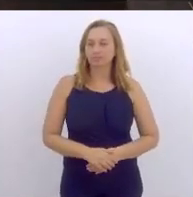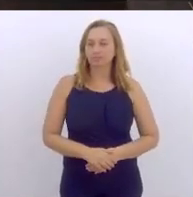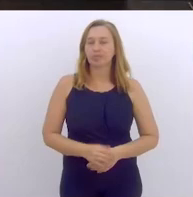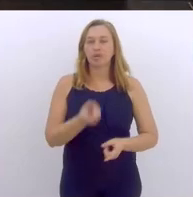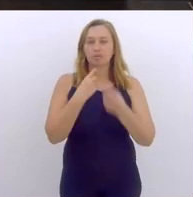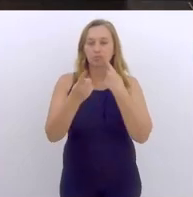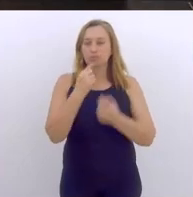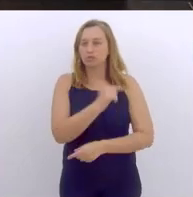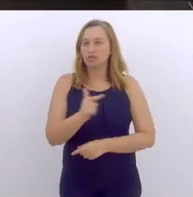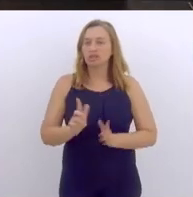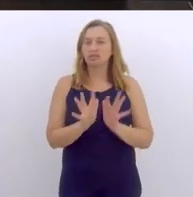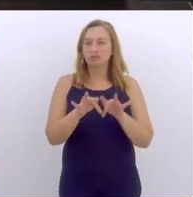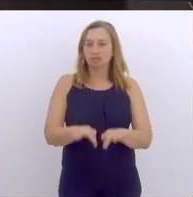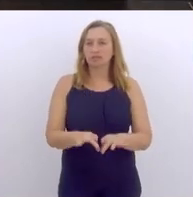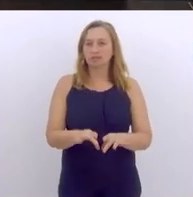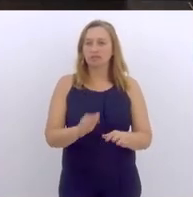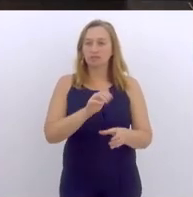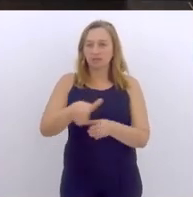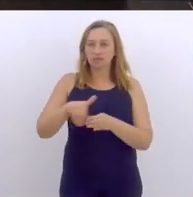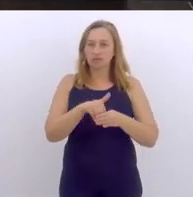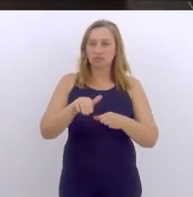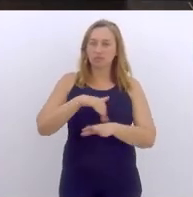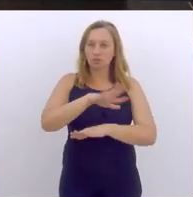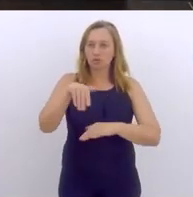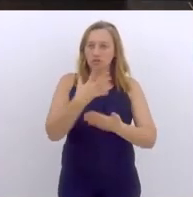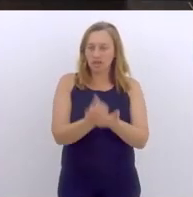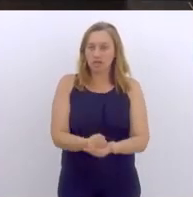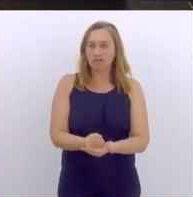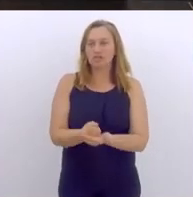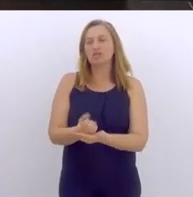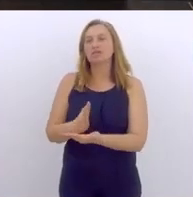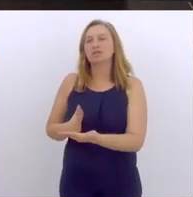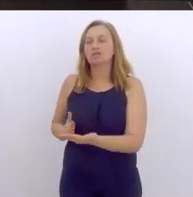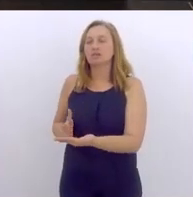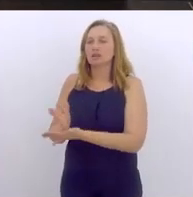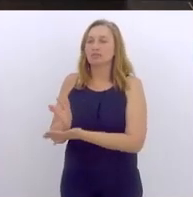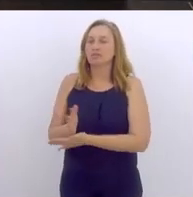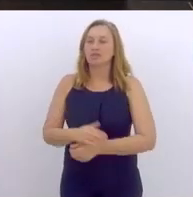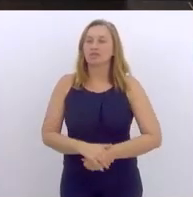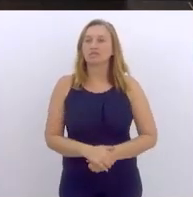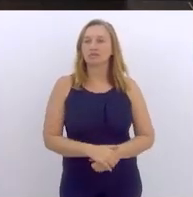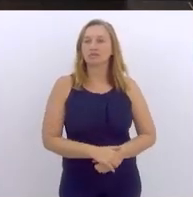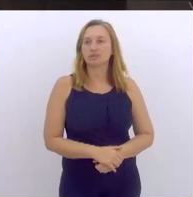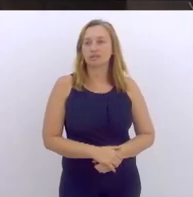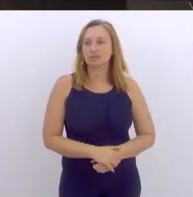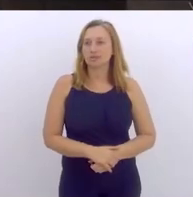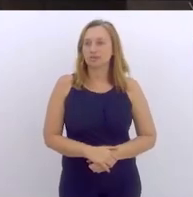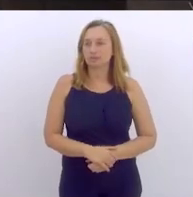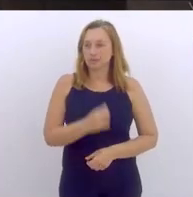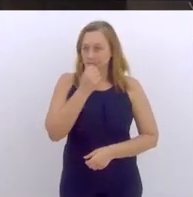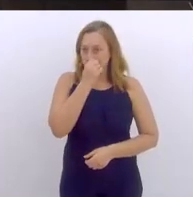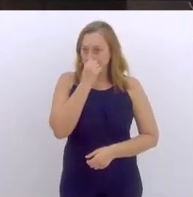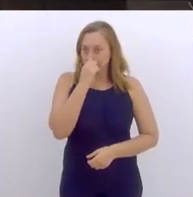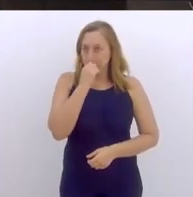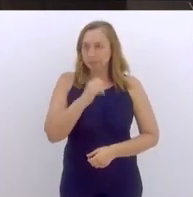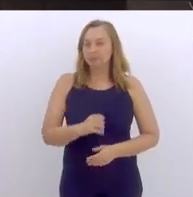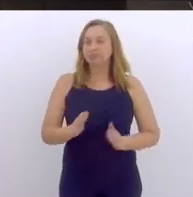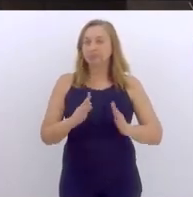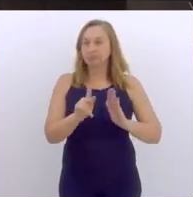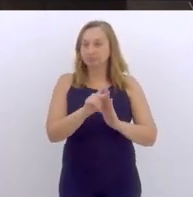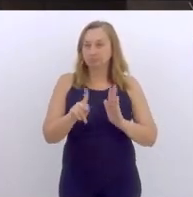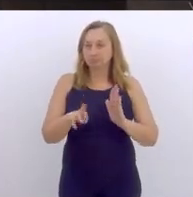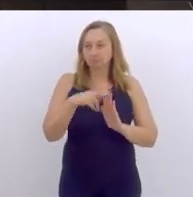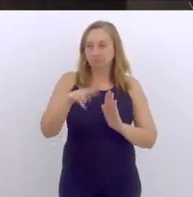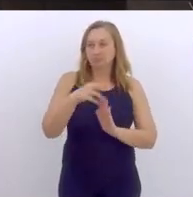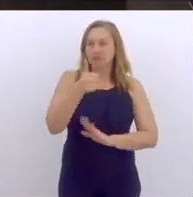Em discussão, não havendo que queira discutir, encerrada a discussão, em votação, os senhores que aprovam permaneçam como estão aprovados, vai à promulgação. Projeto de